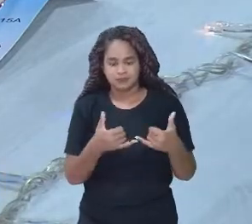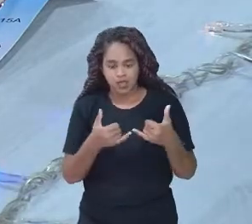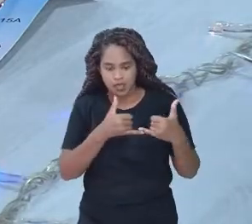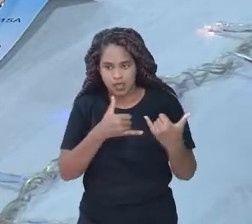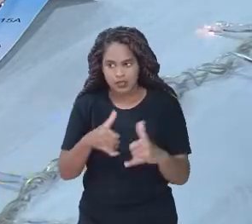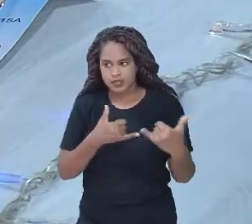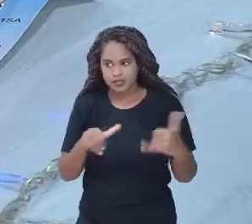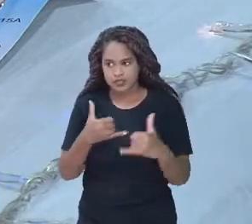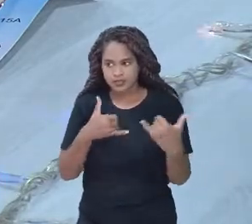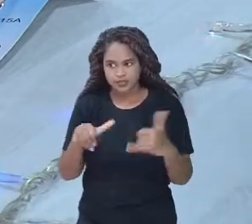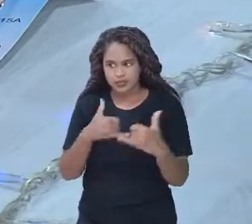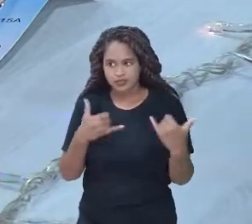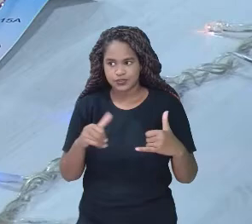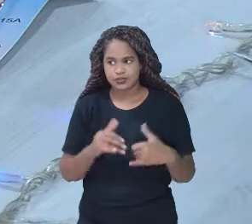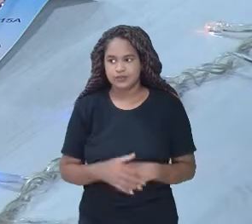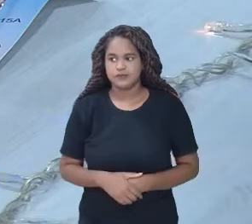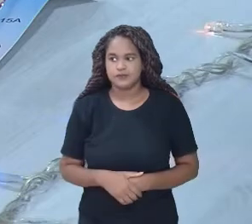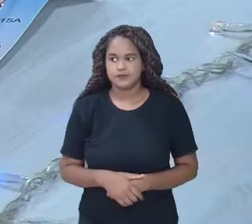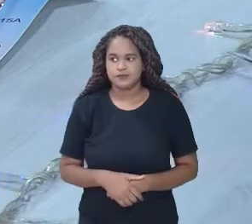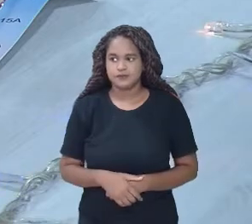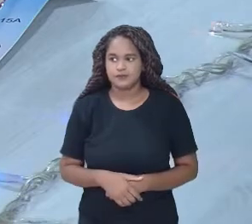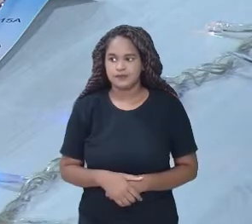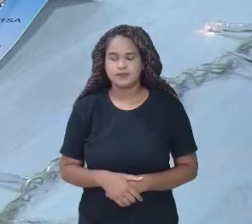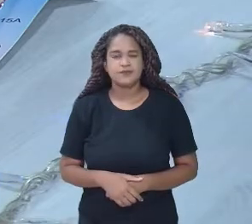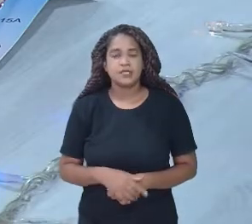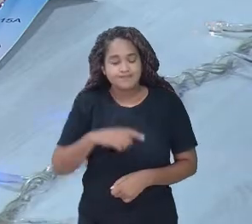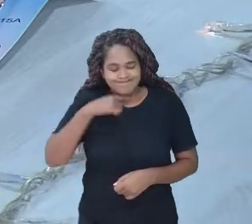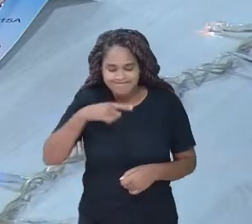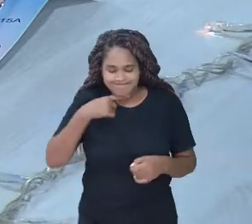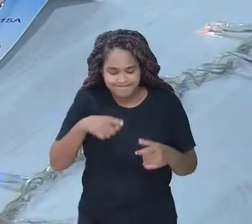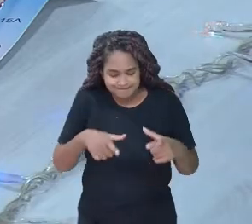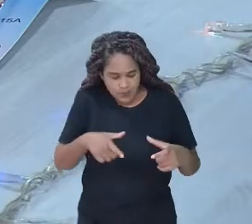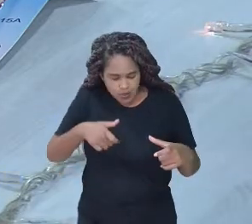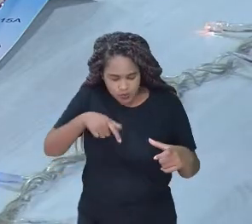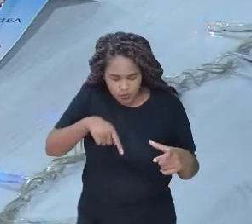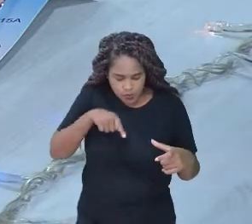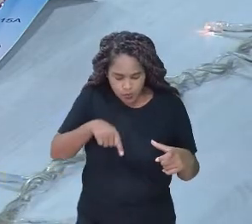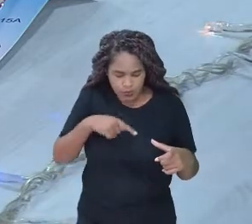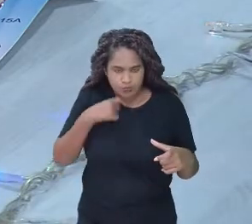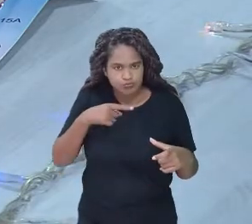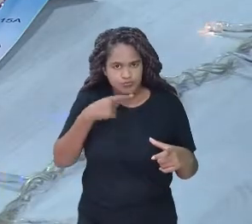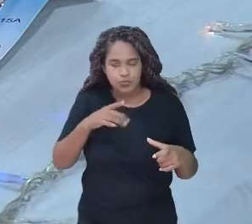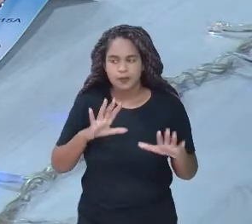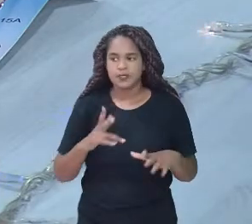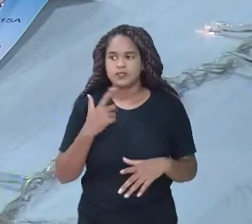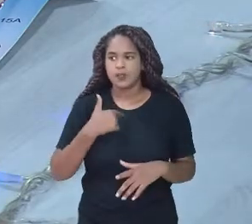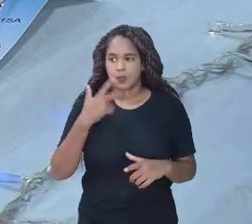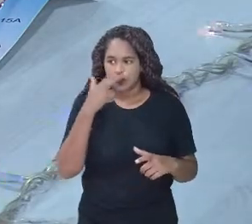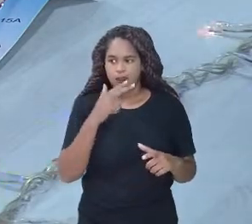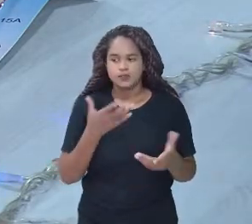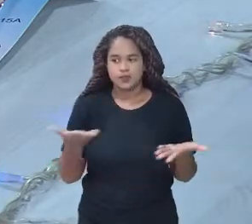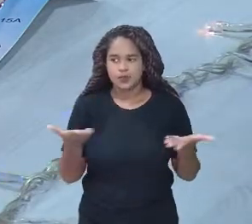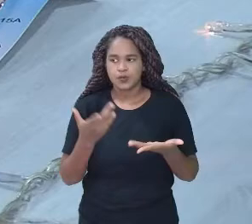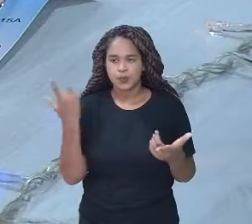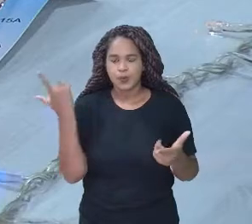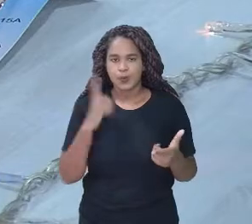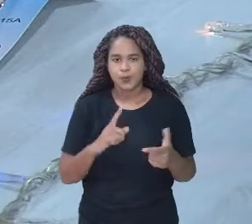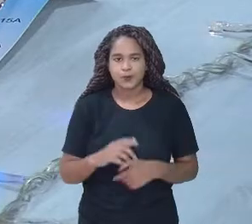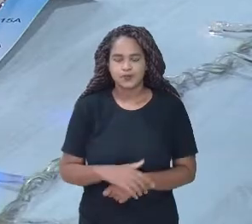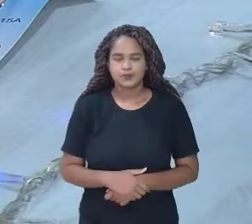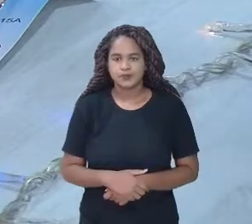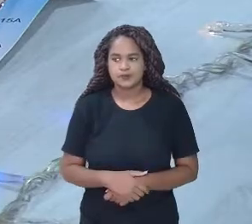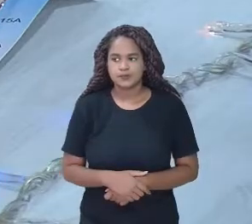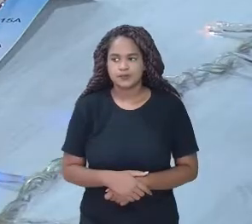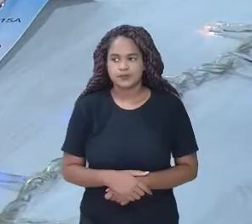aqui. Então, ele aqui não está acendendo, mas eu acho que ele agora vai acender a